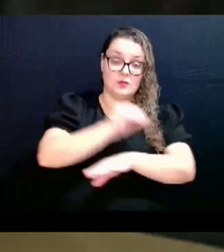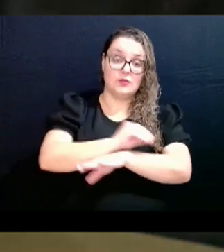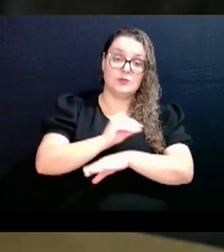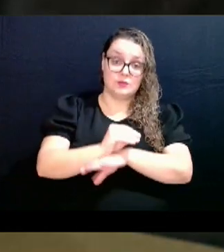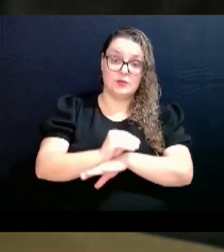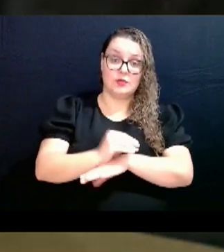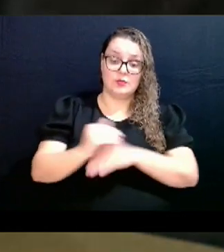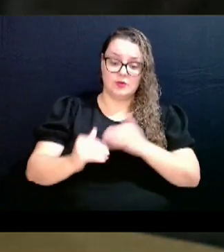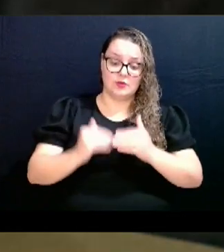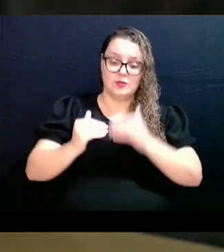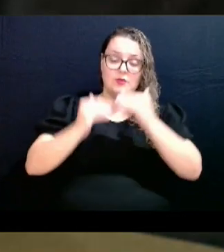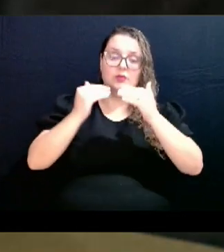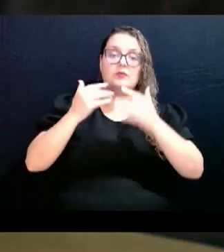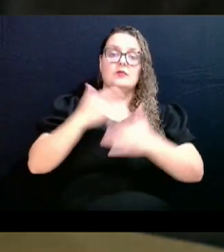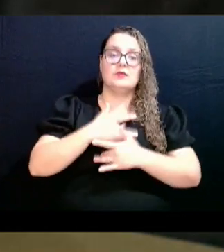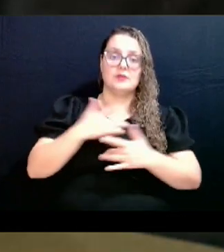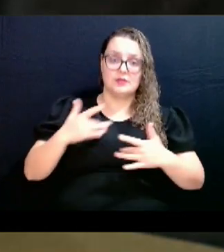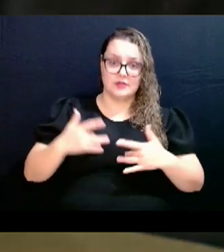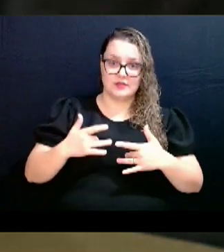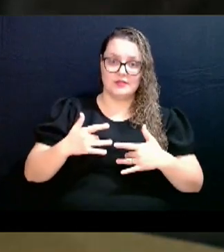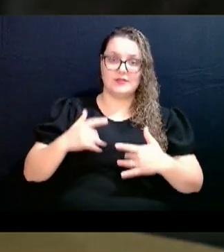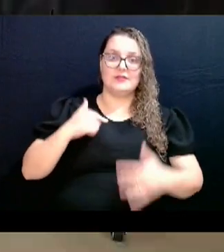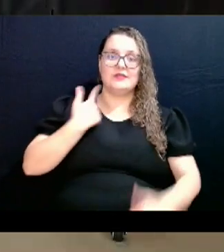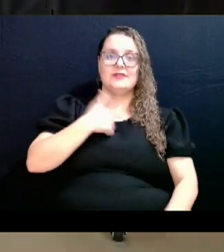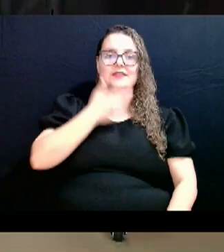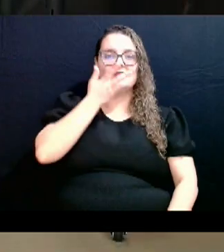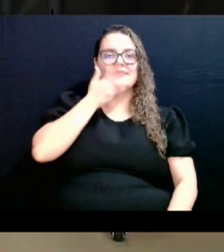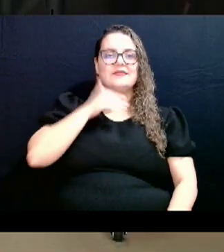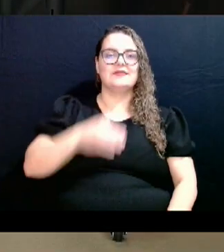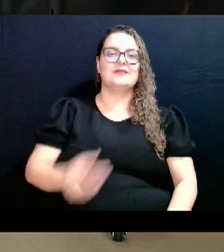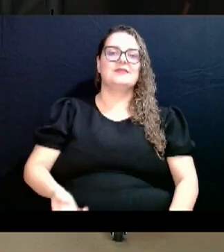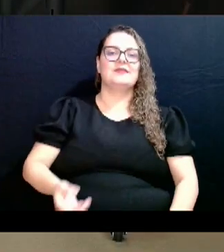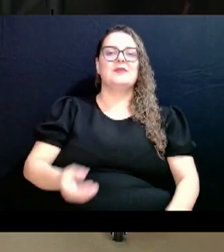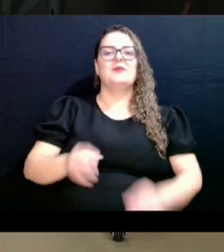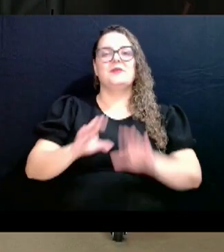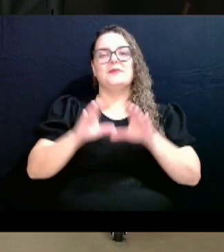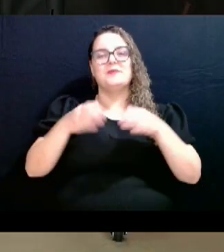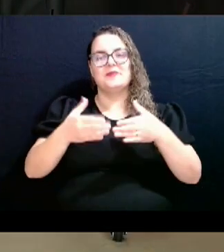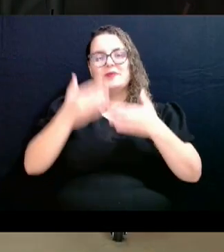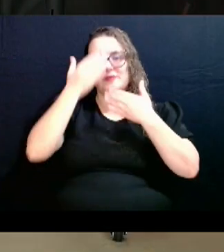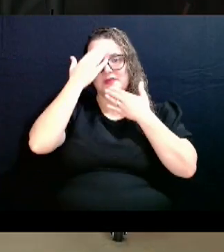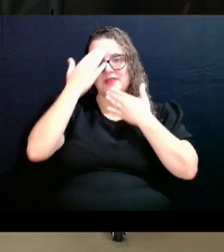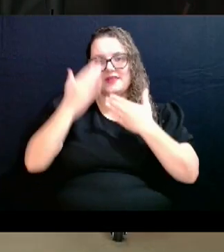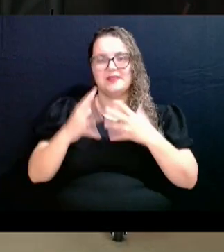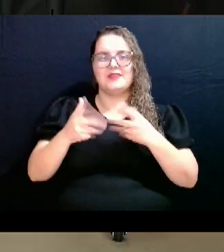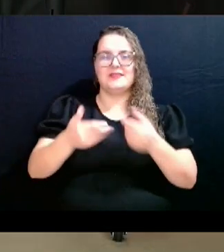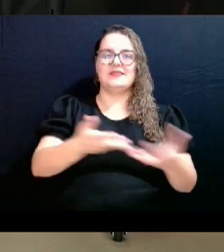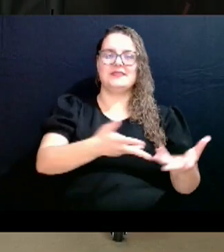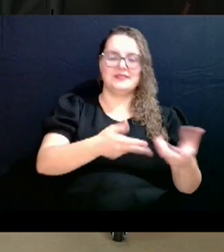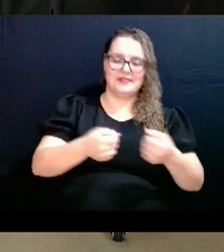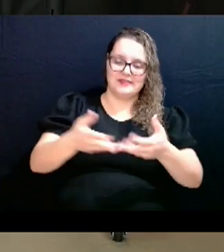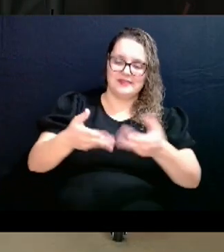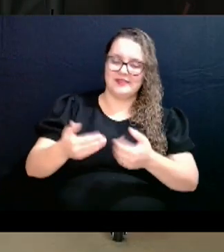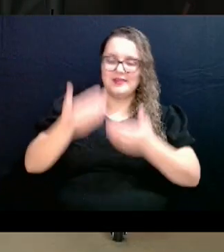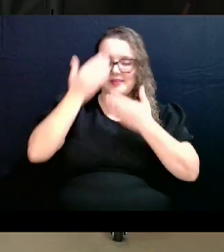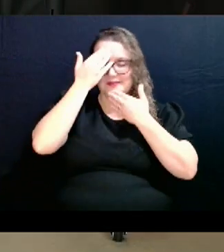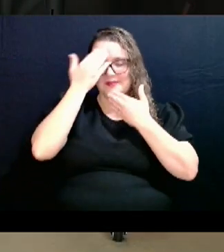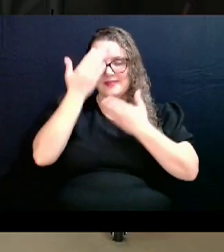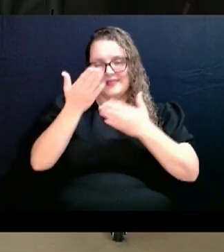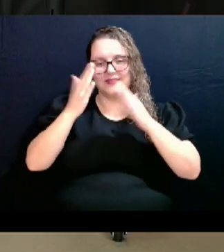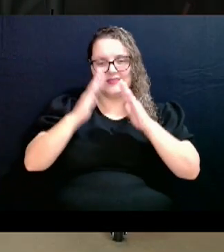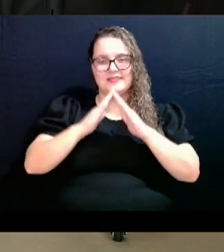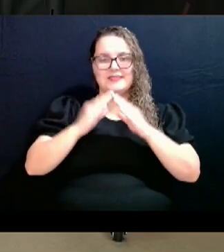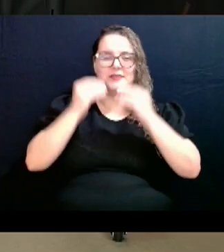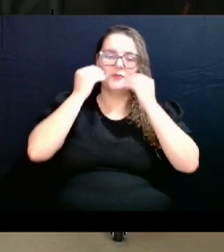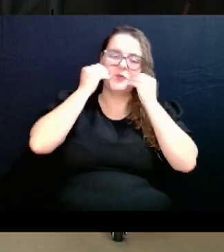desenvolvimento saudável das nossas crianças. Valeu, time, valeu, equipe, valeu as nossas convidadas, valeu você de casa. Beijo grande,